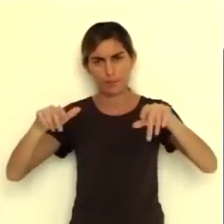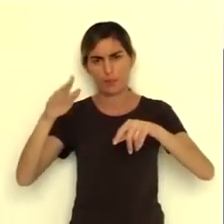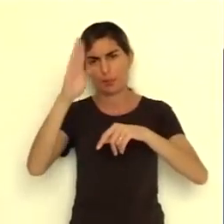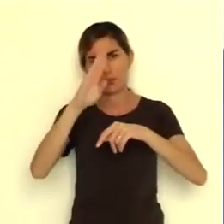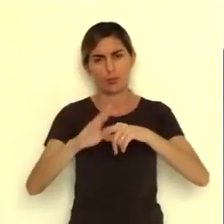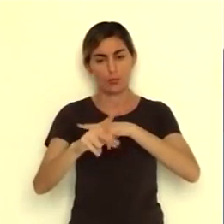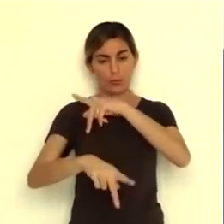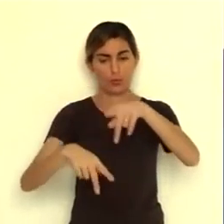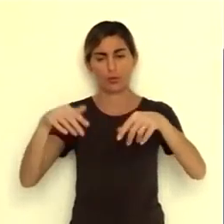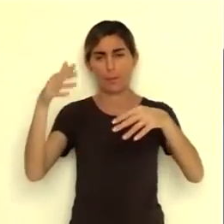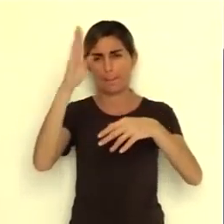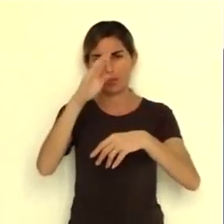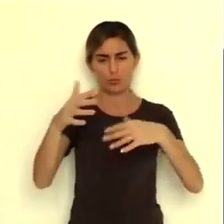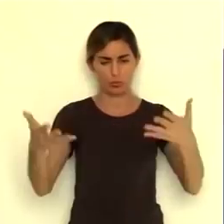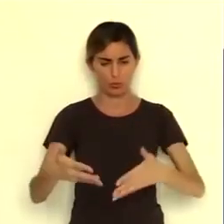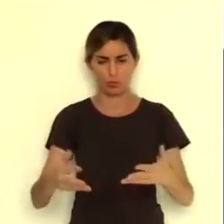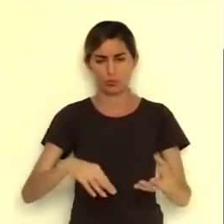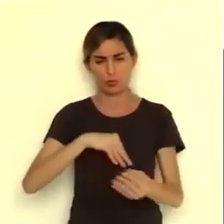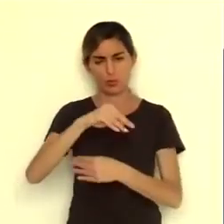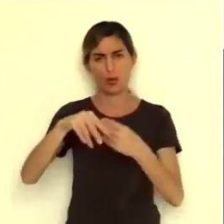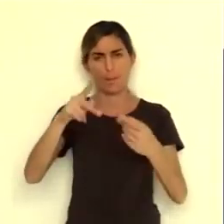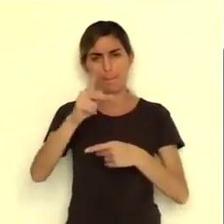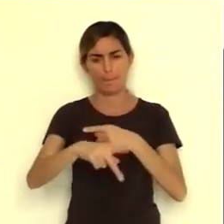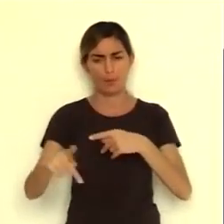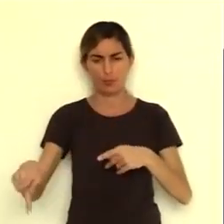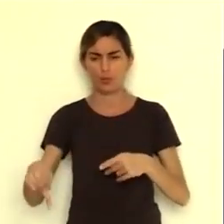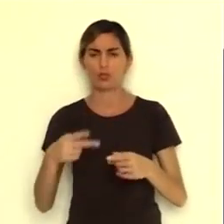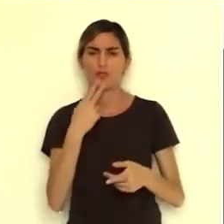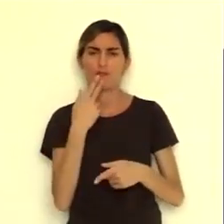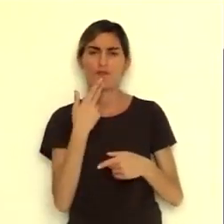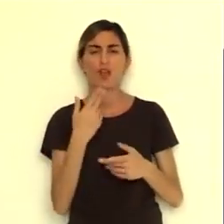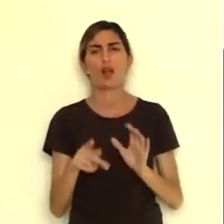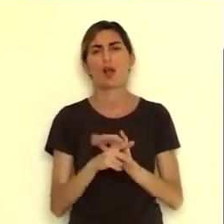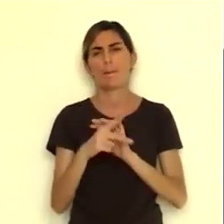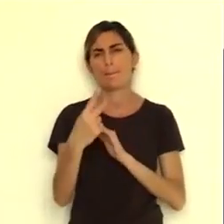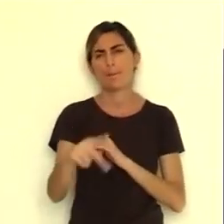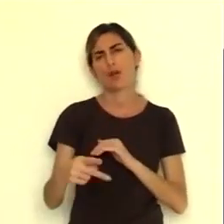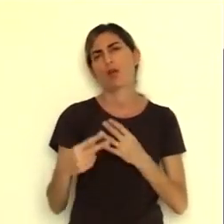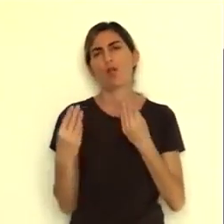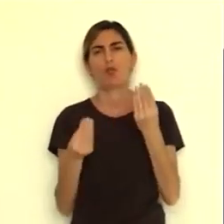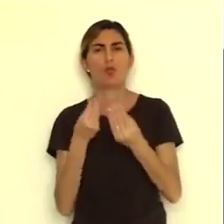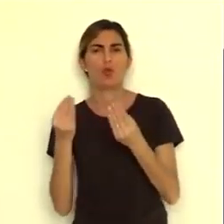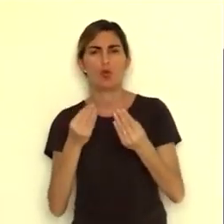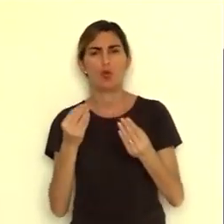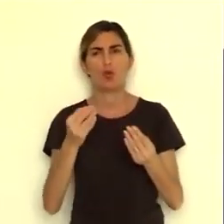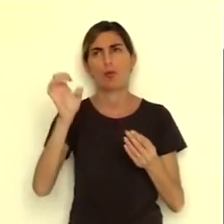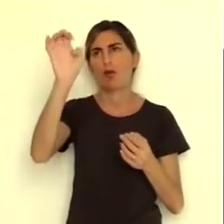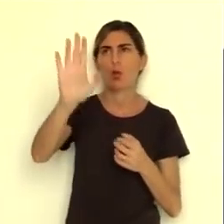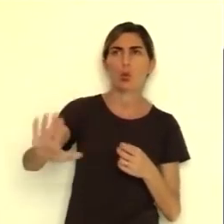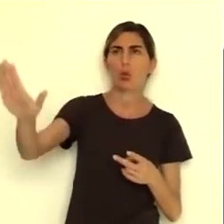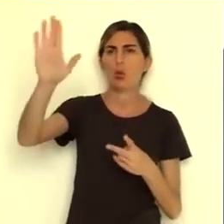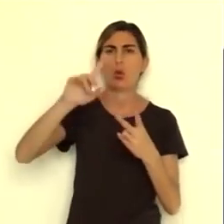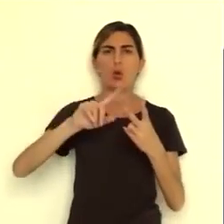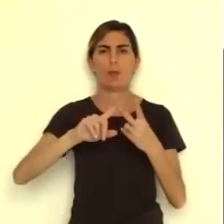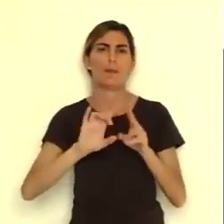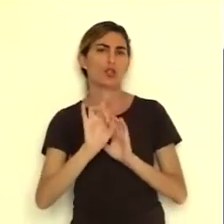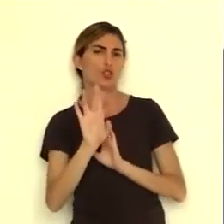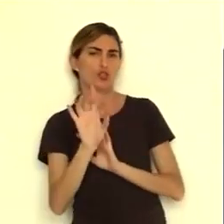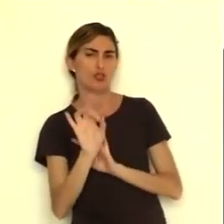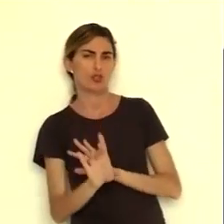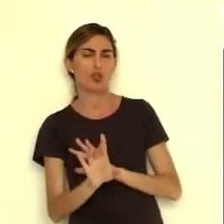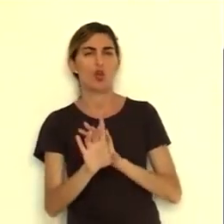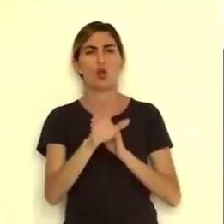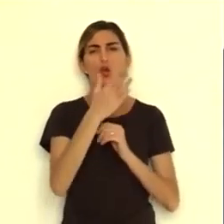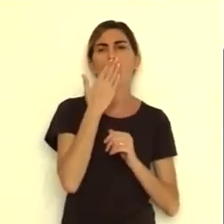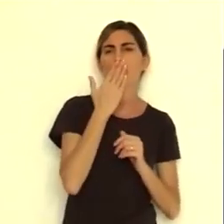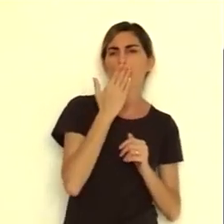a população brasileira hoje, ela não é uma população que se pode denominar como sendo de etnia europeia